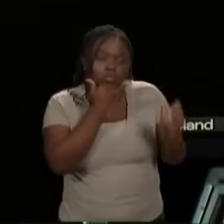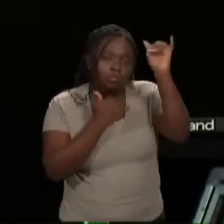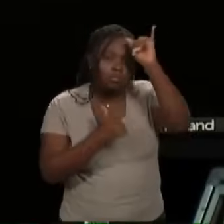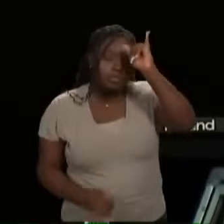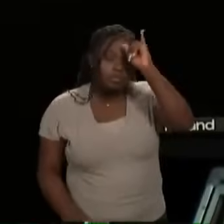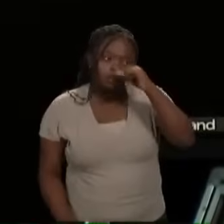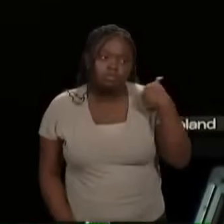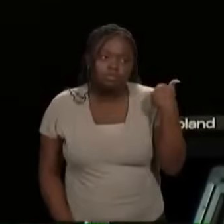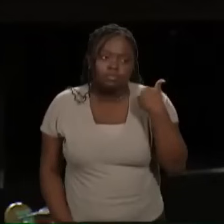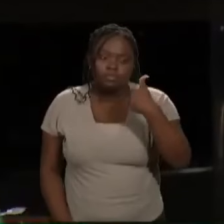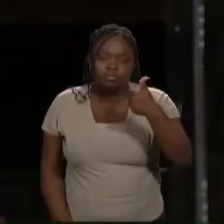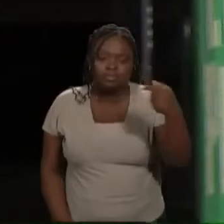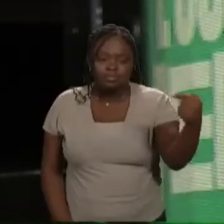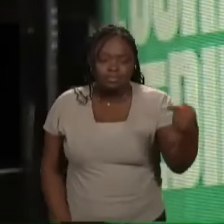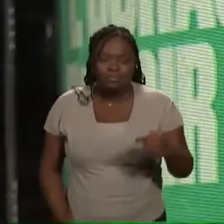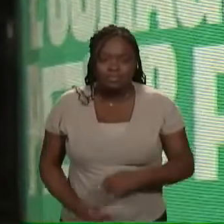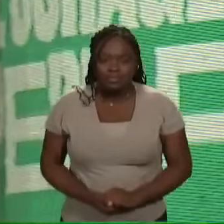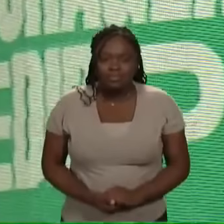17 anos.